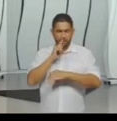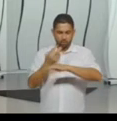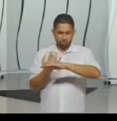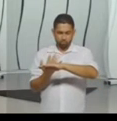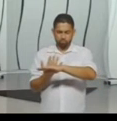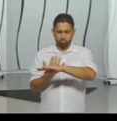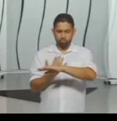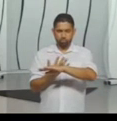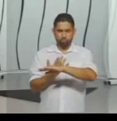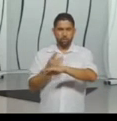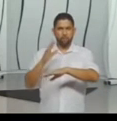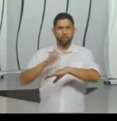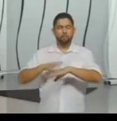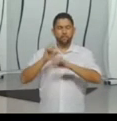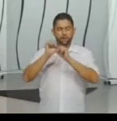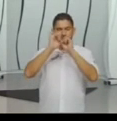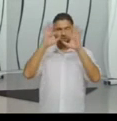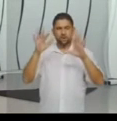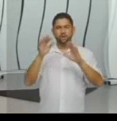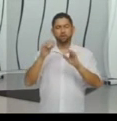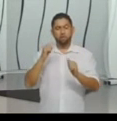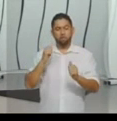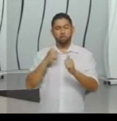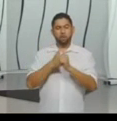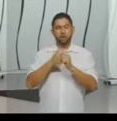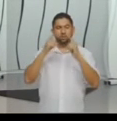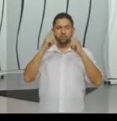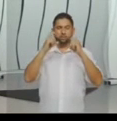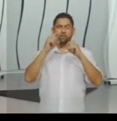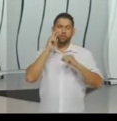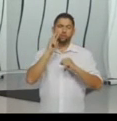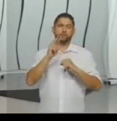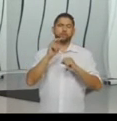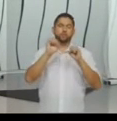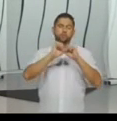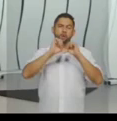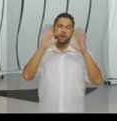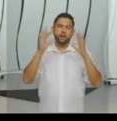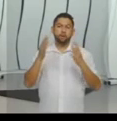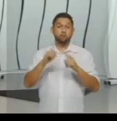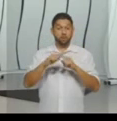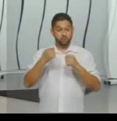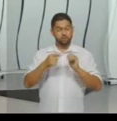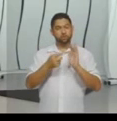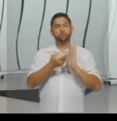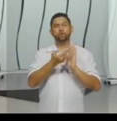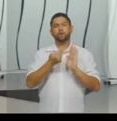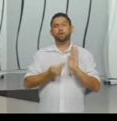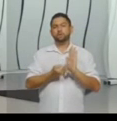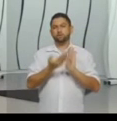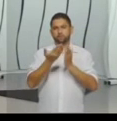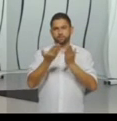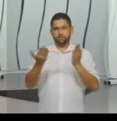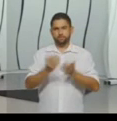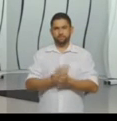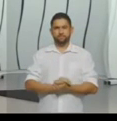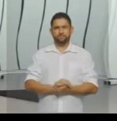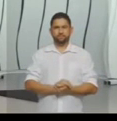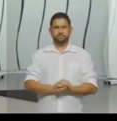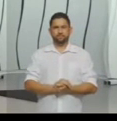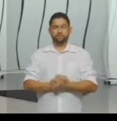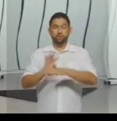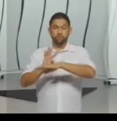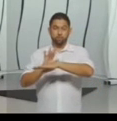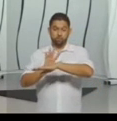você. No meu caso, que estou bem pertinho da figura, eu consigo ver com clareza esses cílios. Então é isso, são ciliados porque